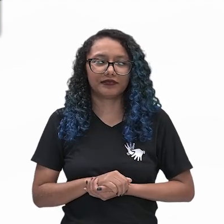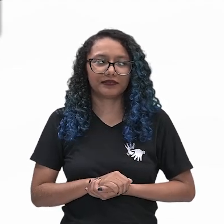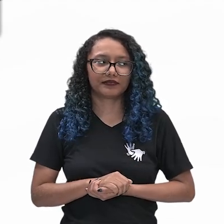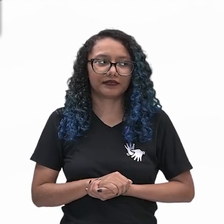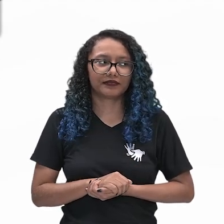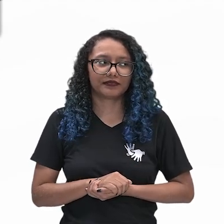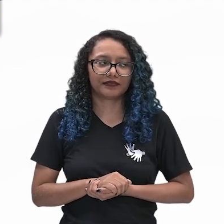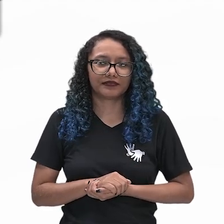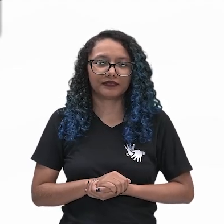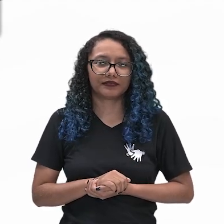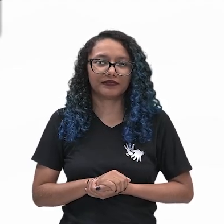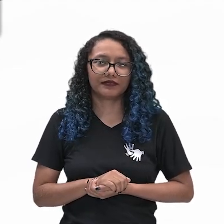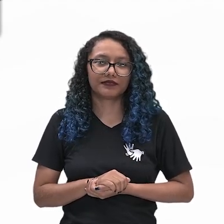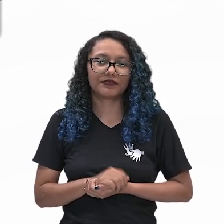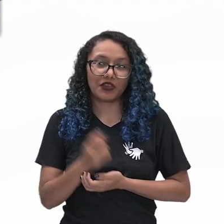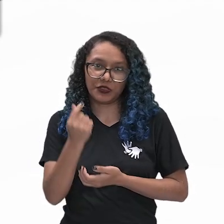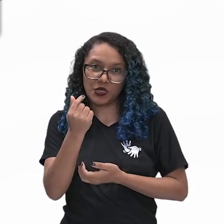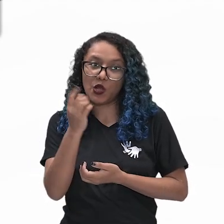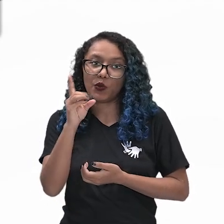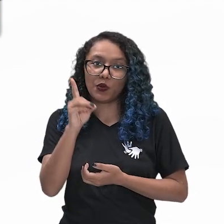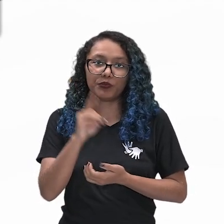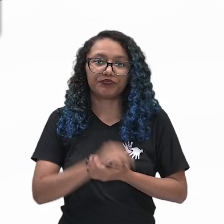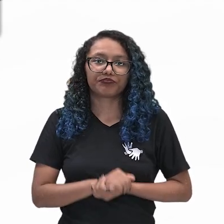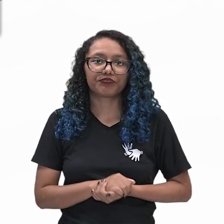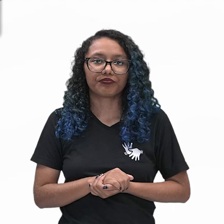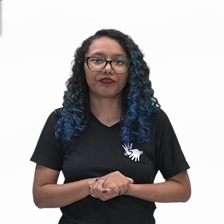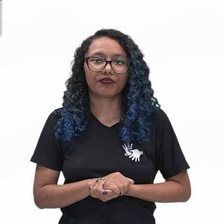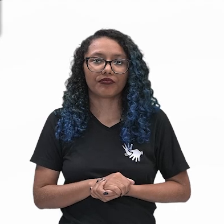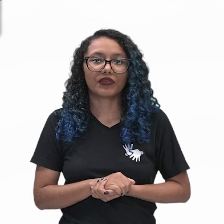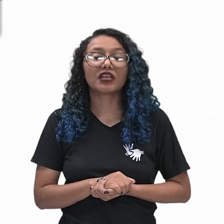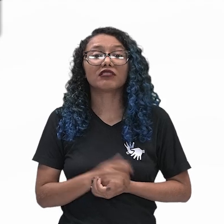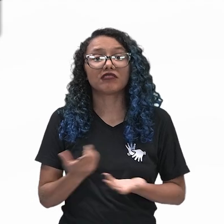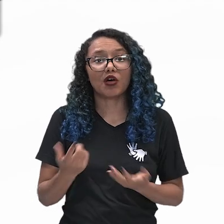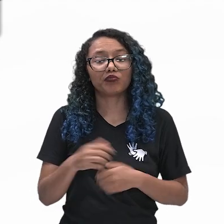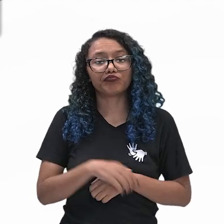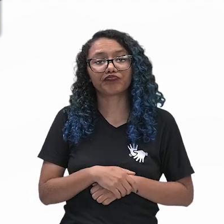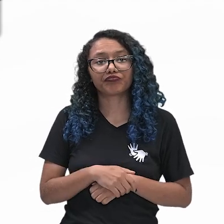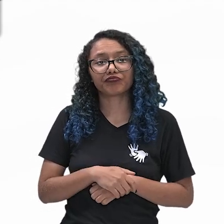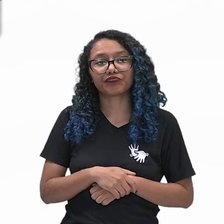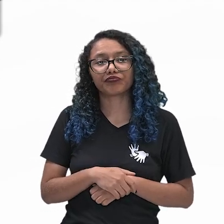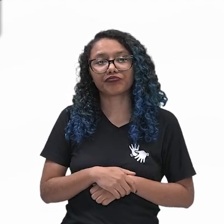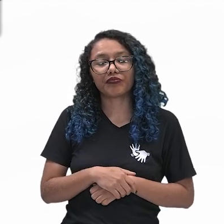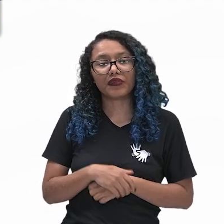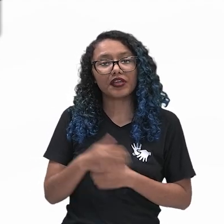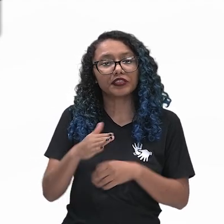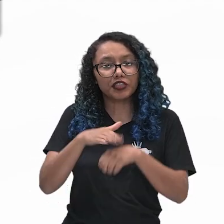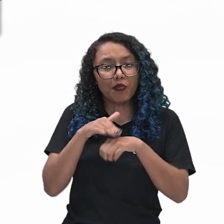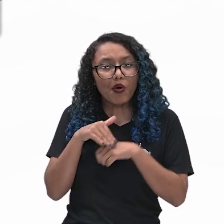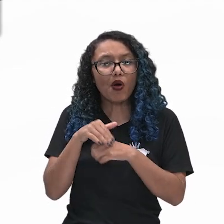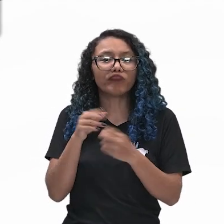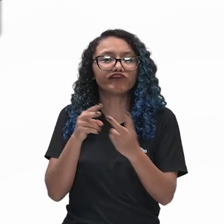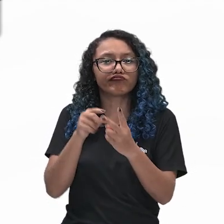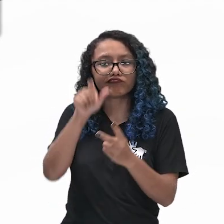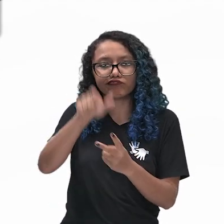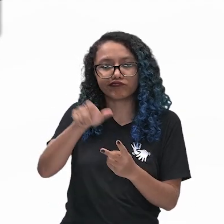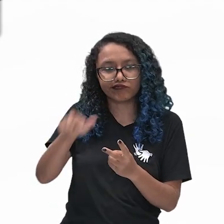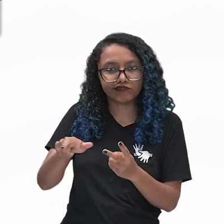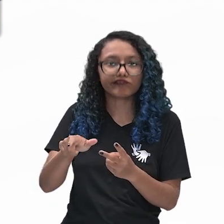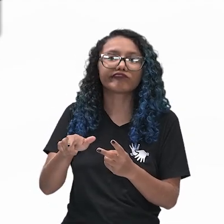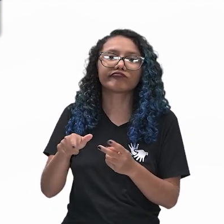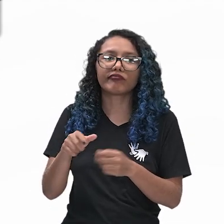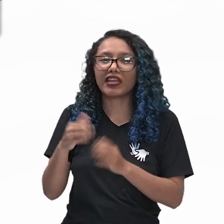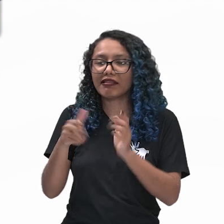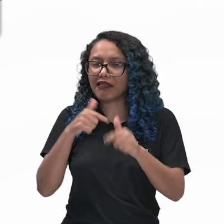conhecidos que são brasileiros, né, os gêmeos, e o Nunca para trabalhar lá. Em dezembro acontece a repintura e